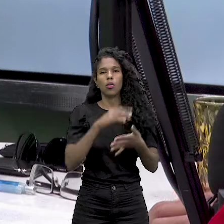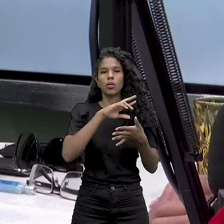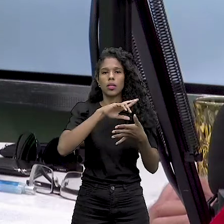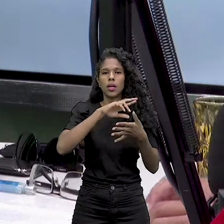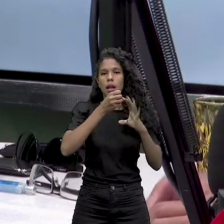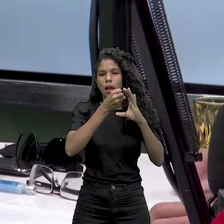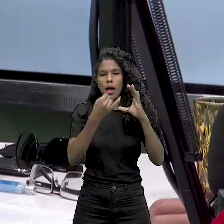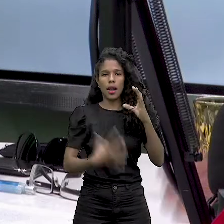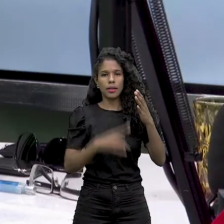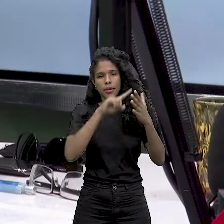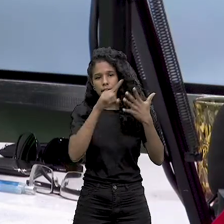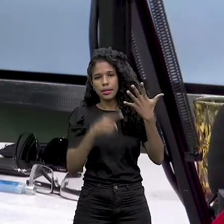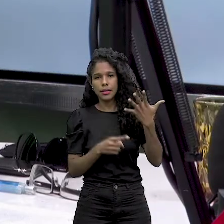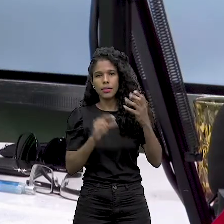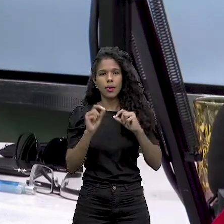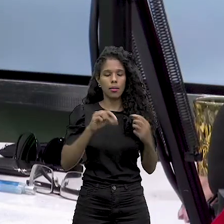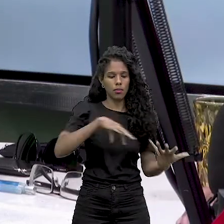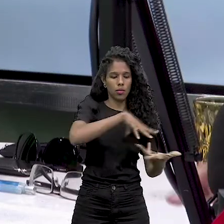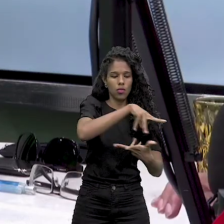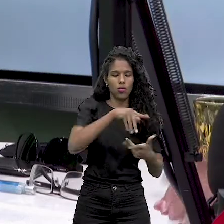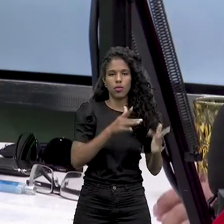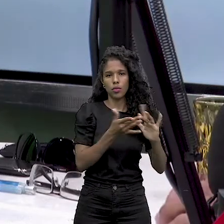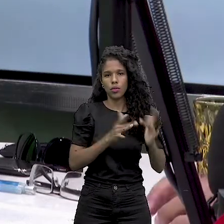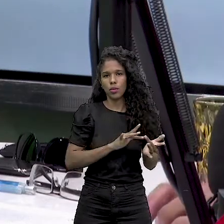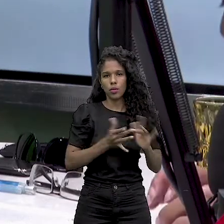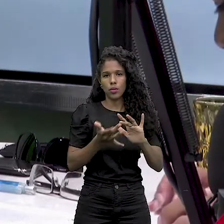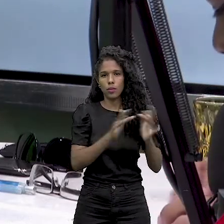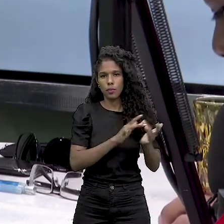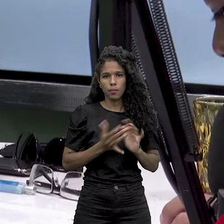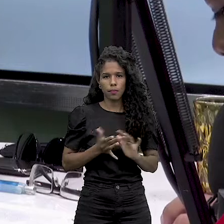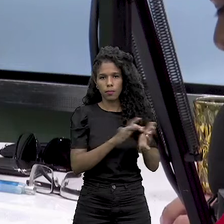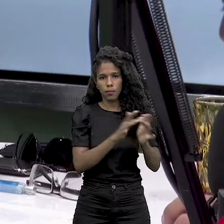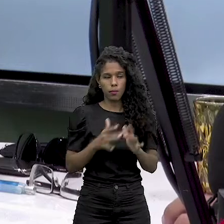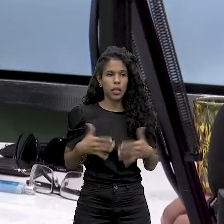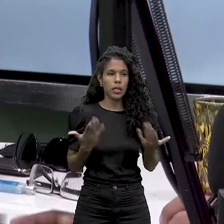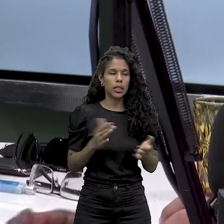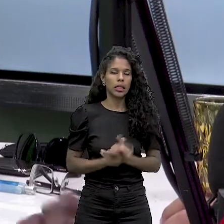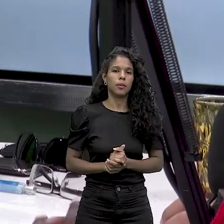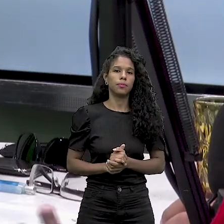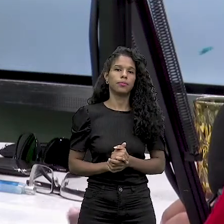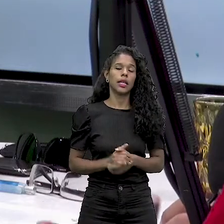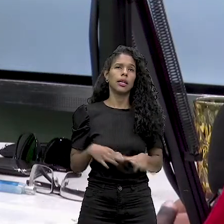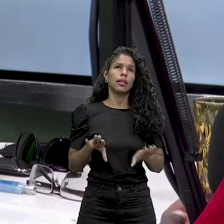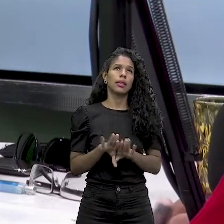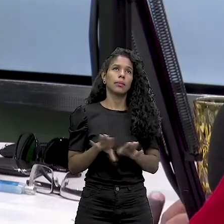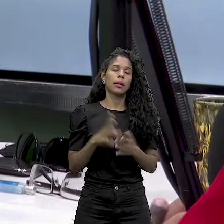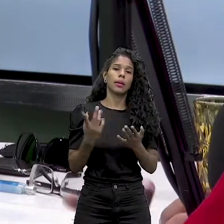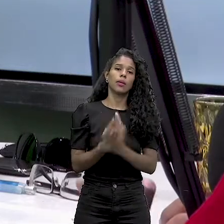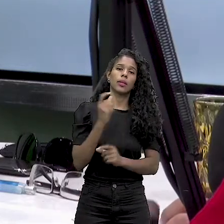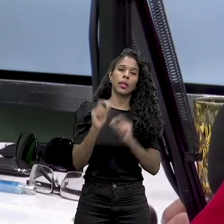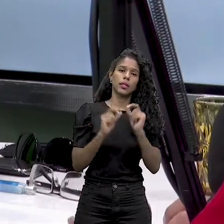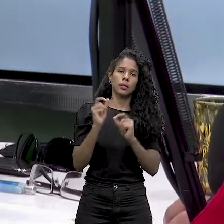E também começa a ter, assim, na medida que as empresas são maiores que os estados, que os governos,